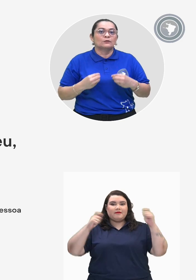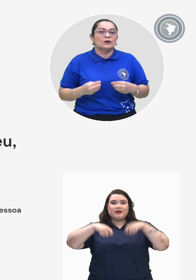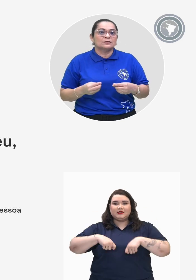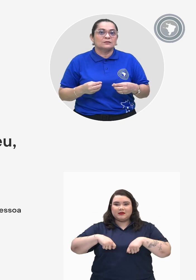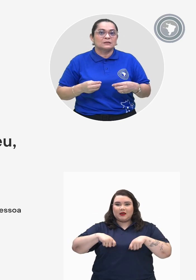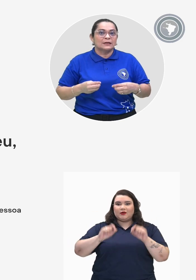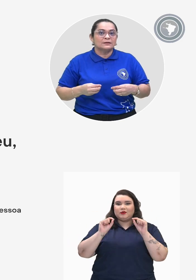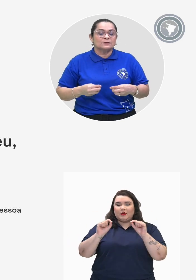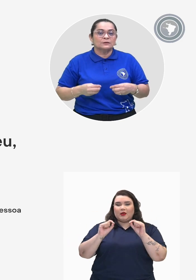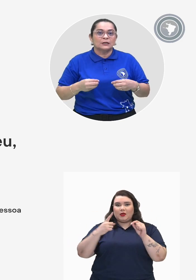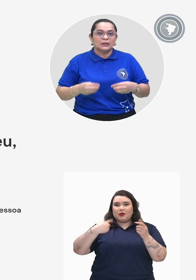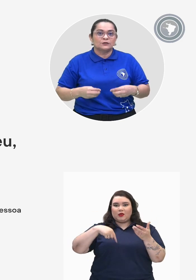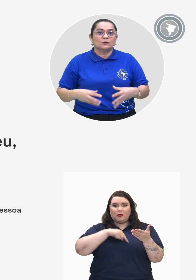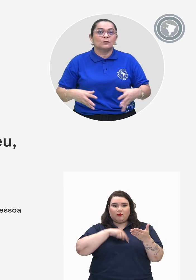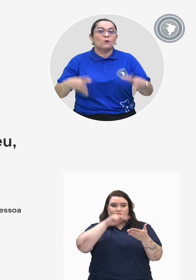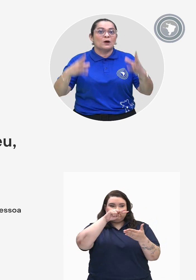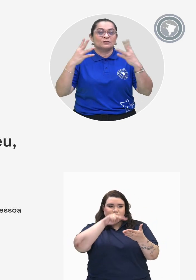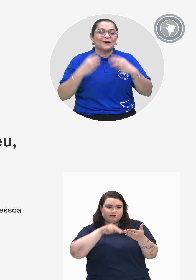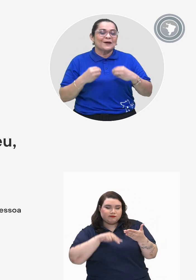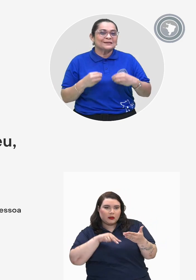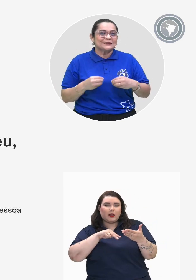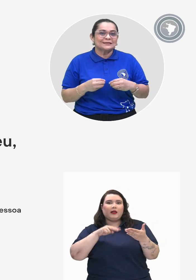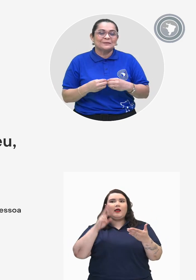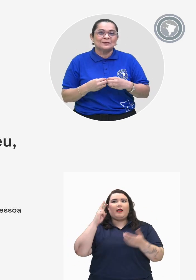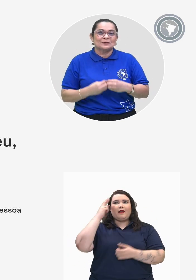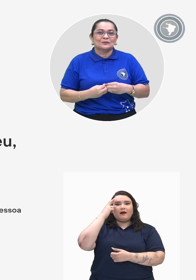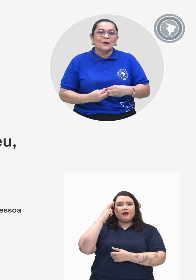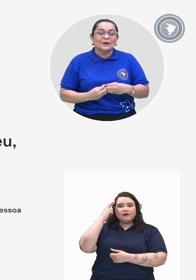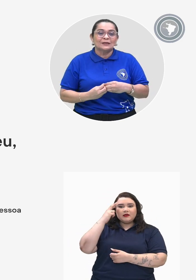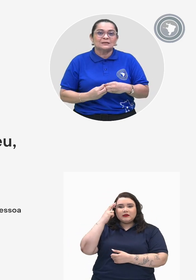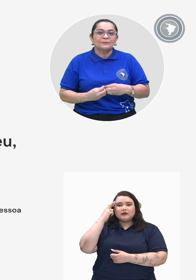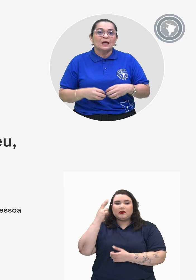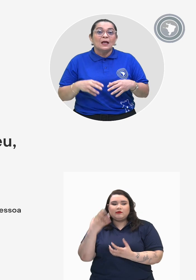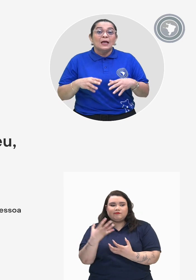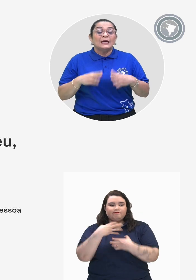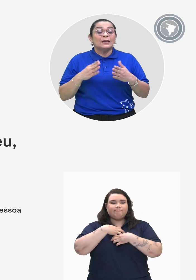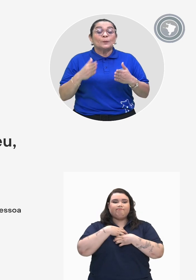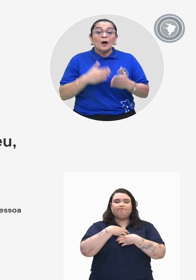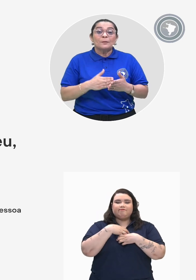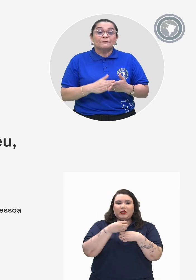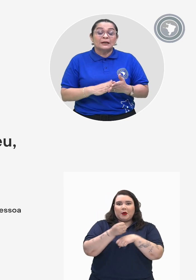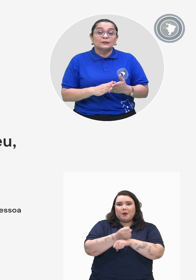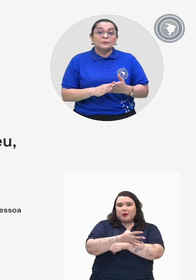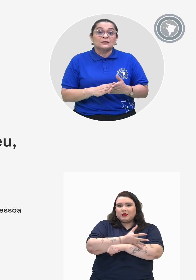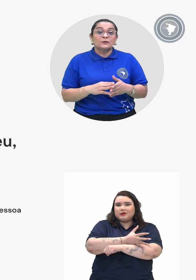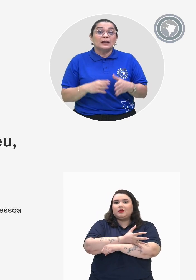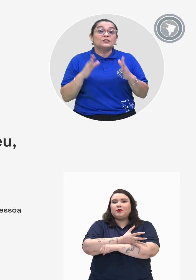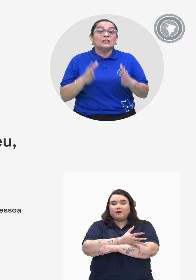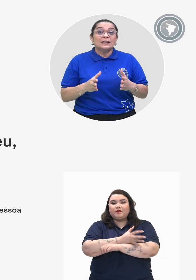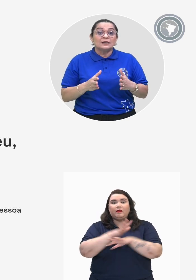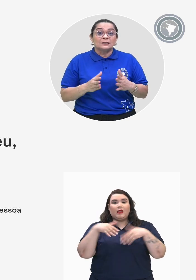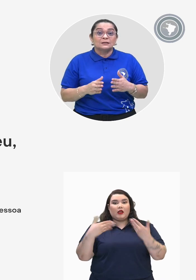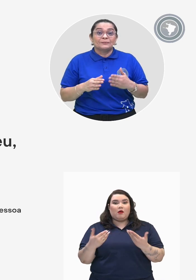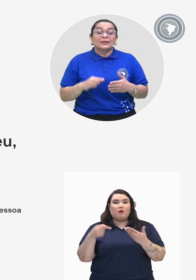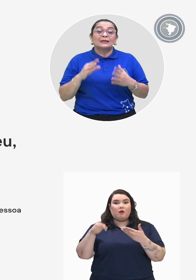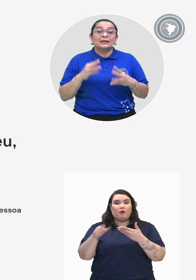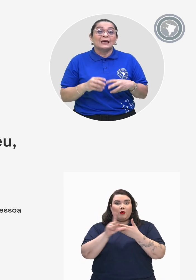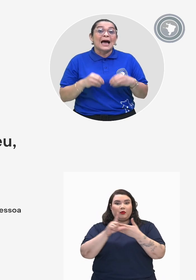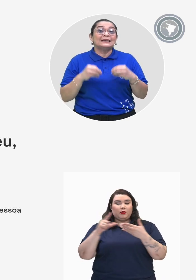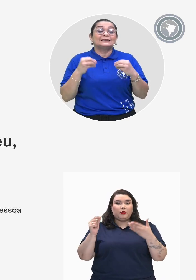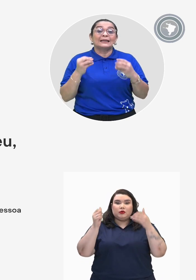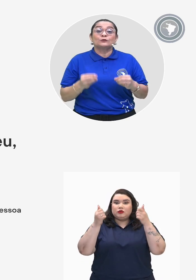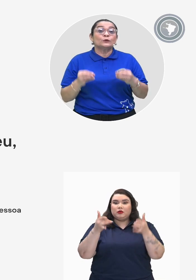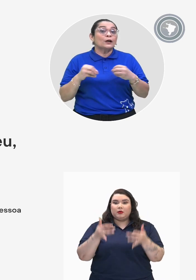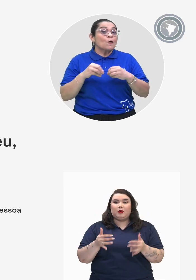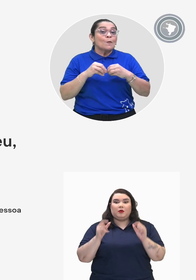mexer com o nosso senso crítico, com as nossas emoções. E o próprio Fernando Pessoa, ele diz que